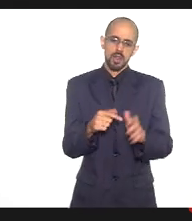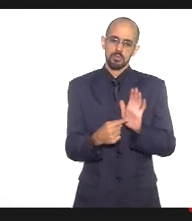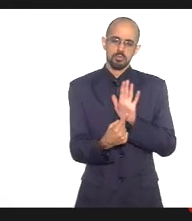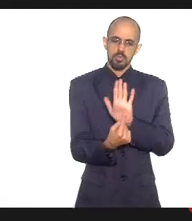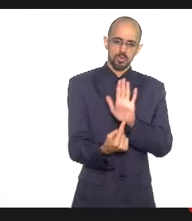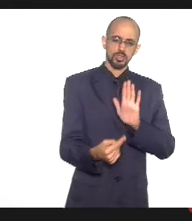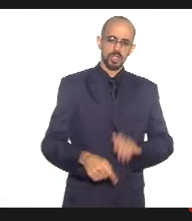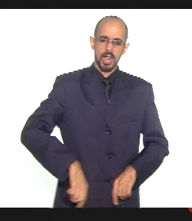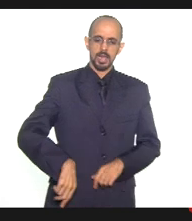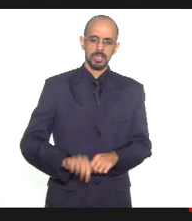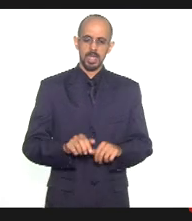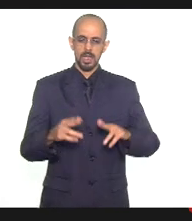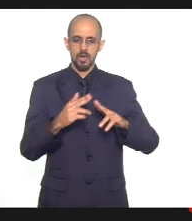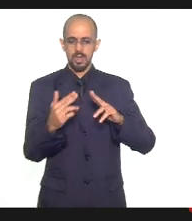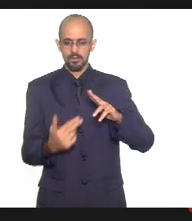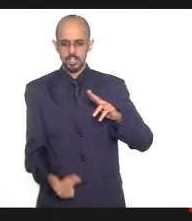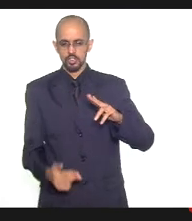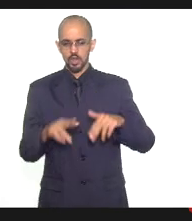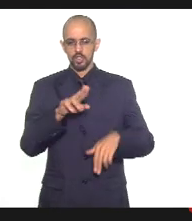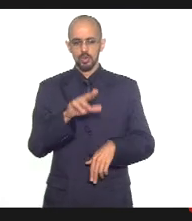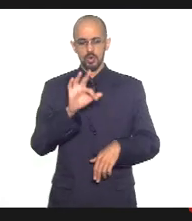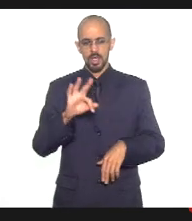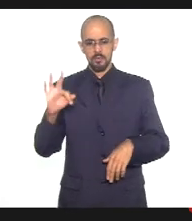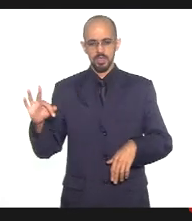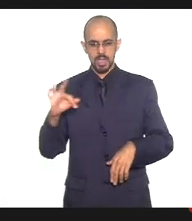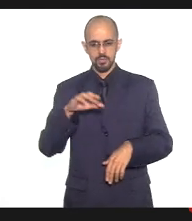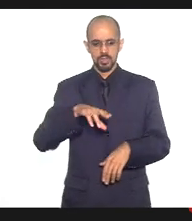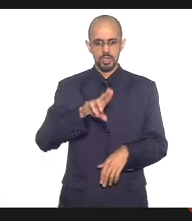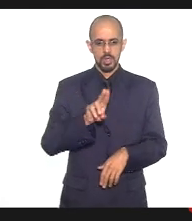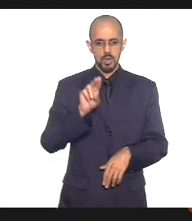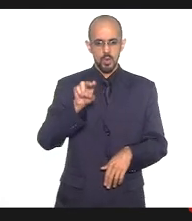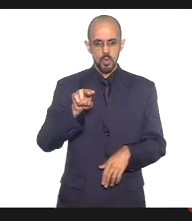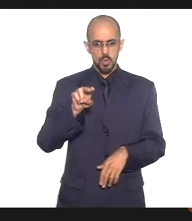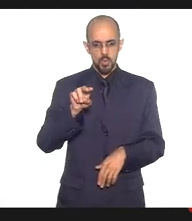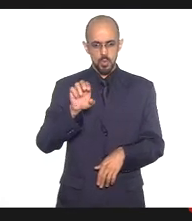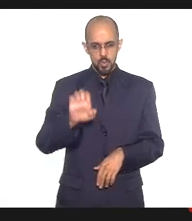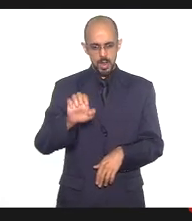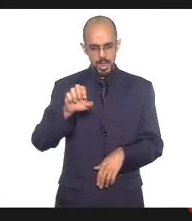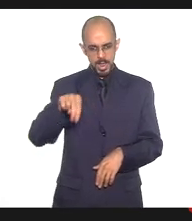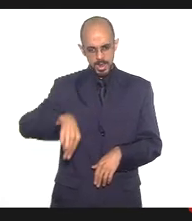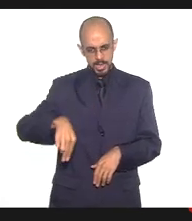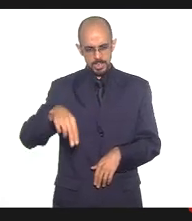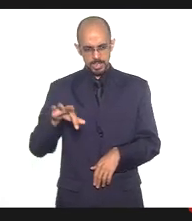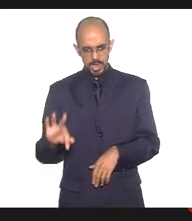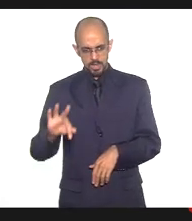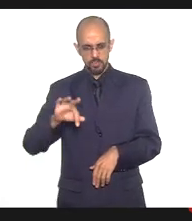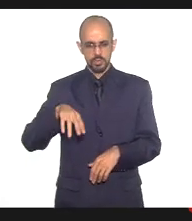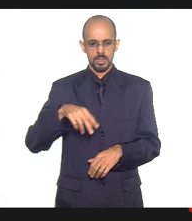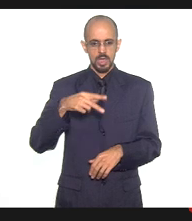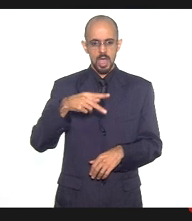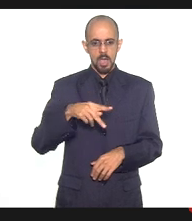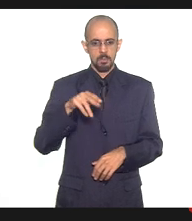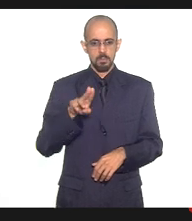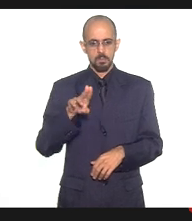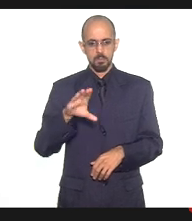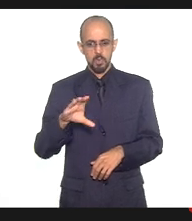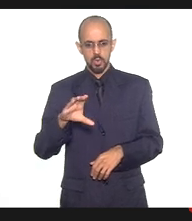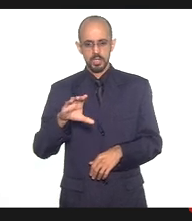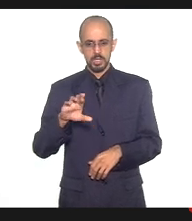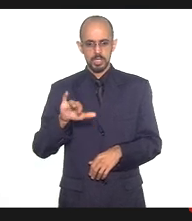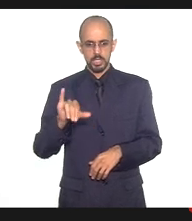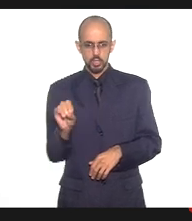os centros, né, as universidades, que é a UFRJ, a UF, a Universidade do Estado Norte Fluminense, a PUC-Rio e o Observatório